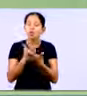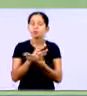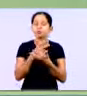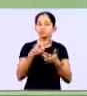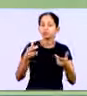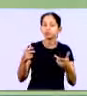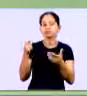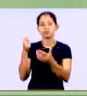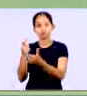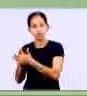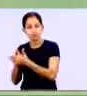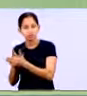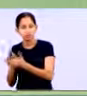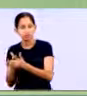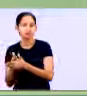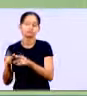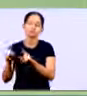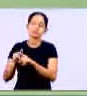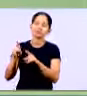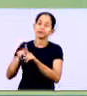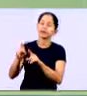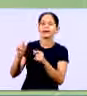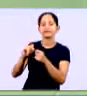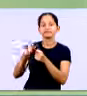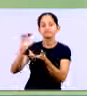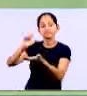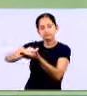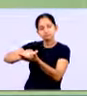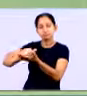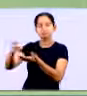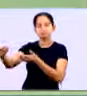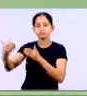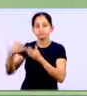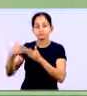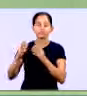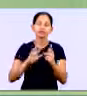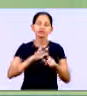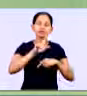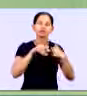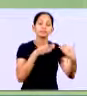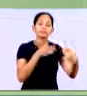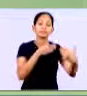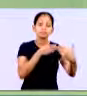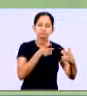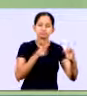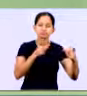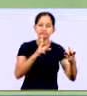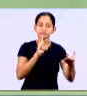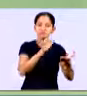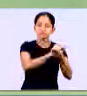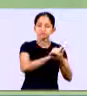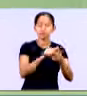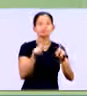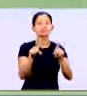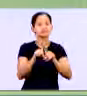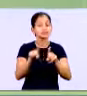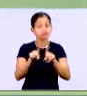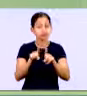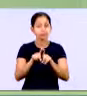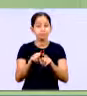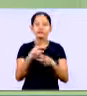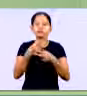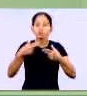compra, entrada, registro, identificação e outros, bem como a responsabilidade física, né,